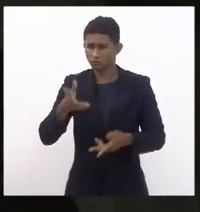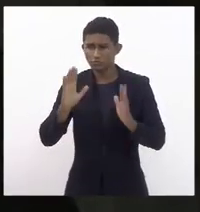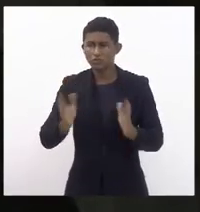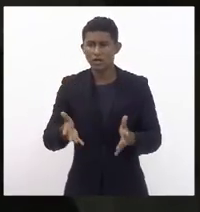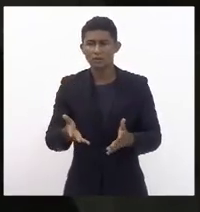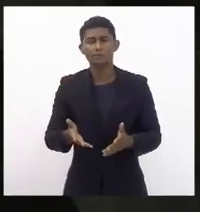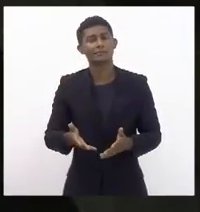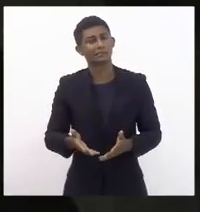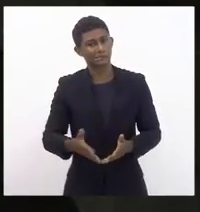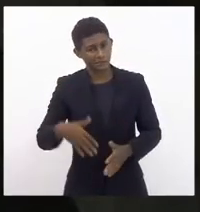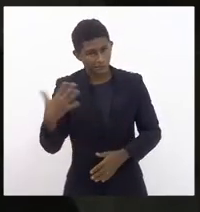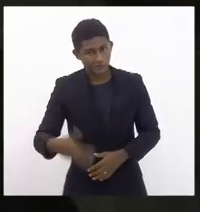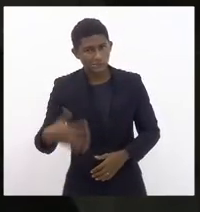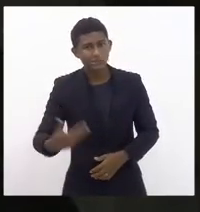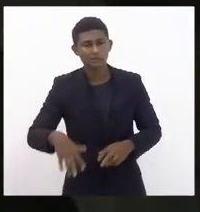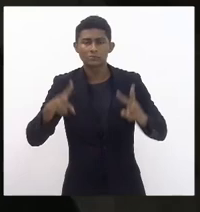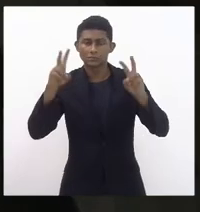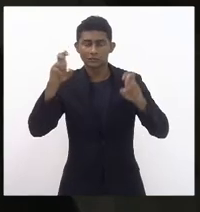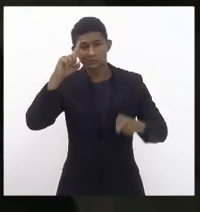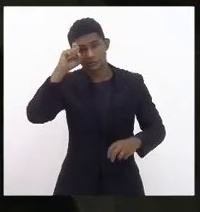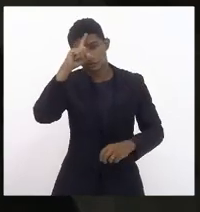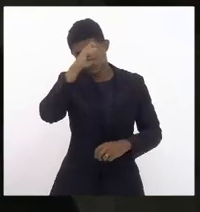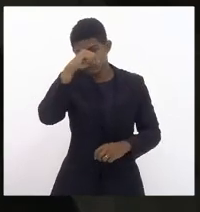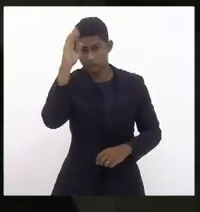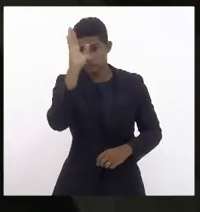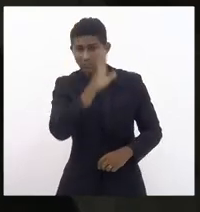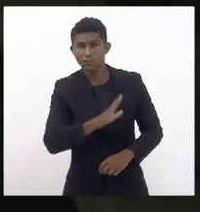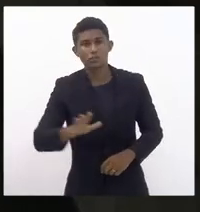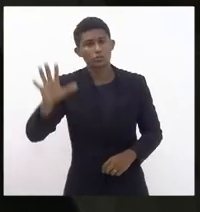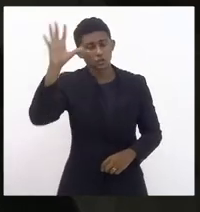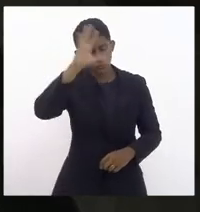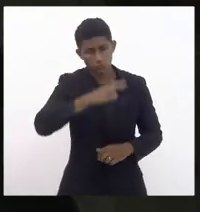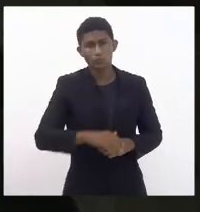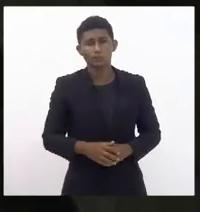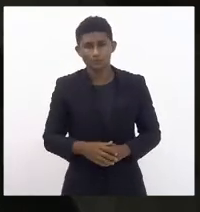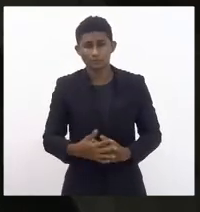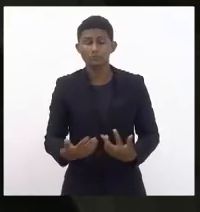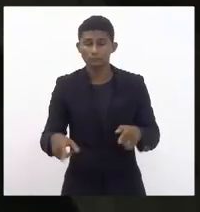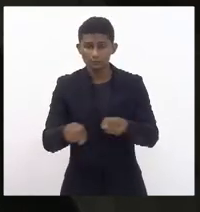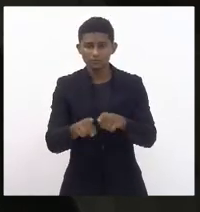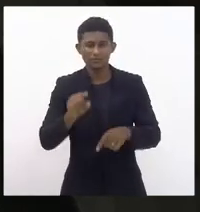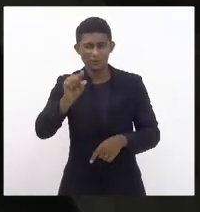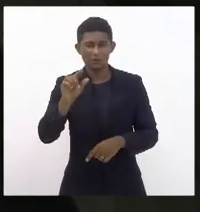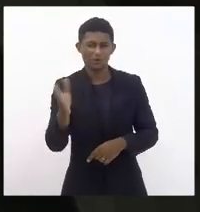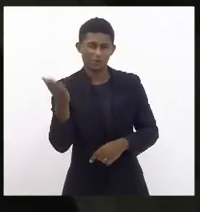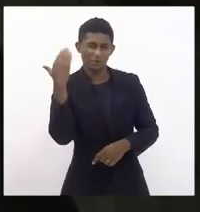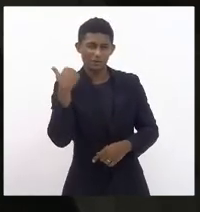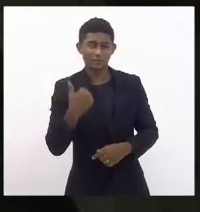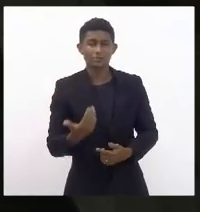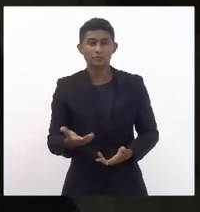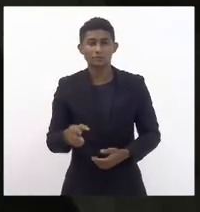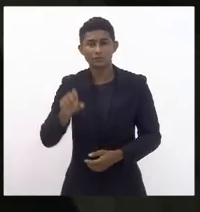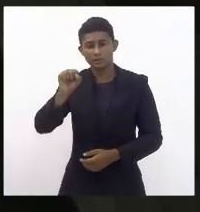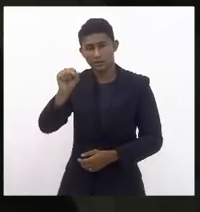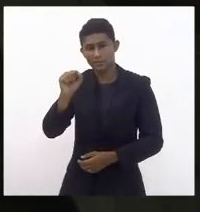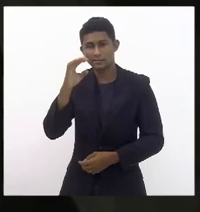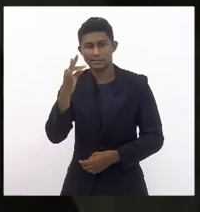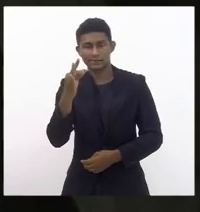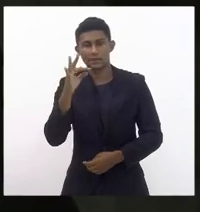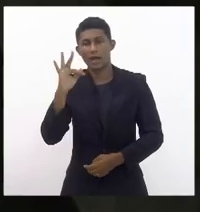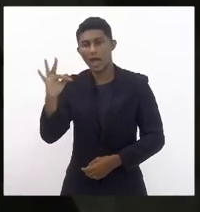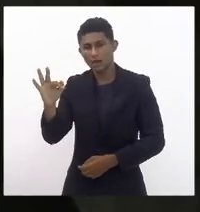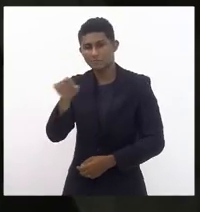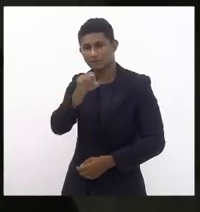polêmica muito grande em todo o Brasil há muito tempo e recentemente o Supremo Tribunal Federal